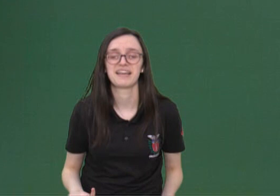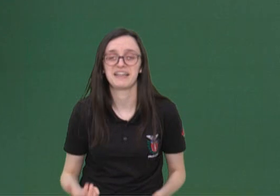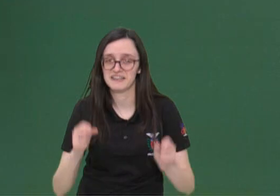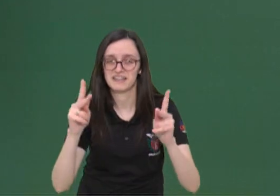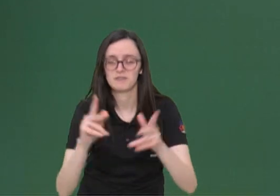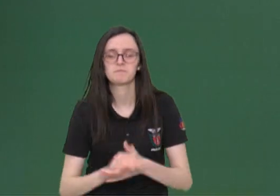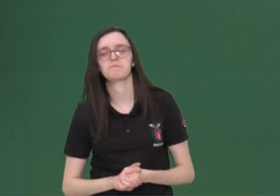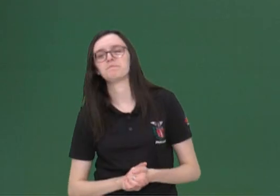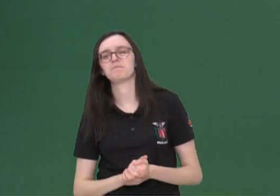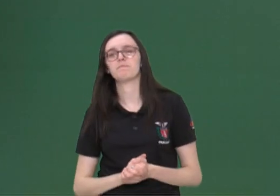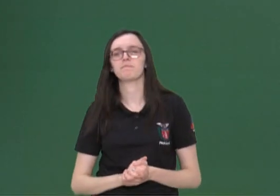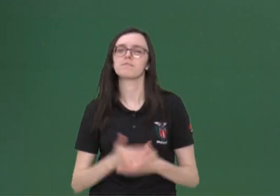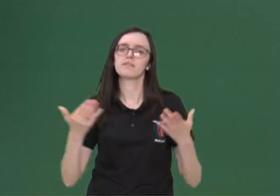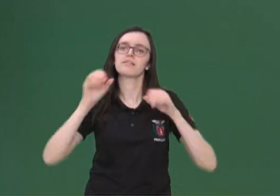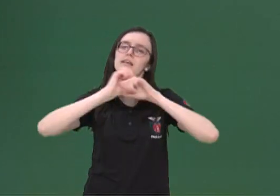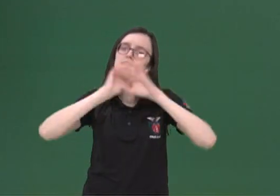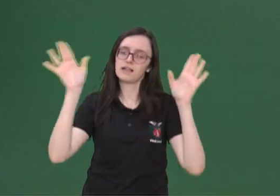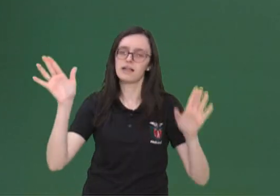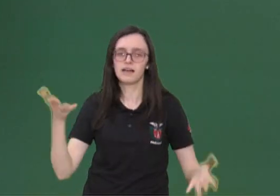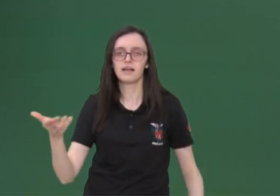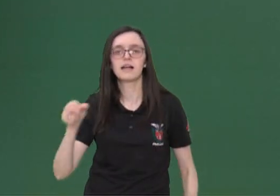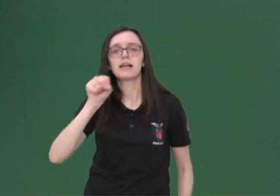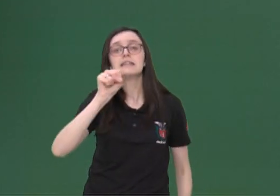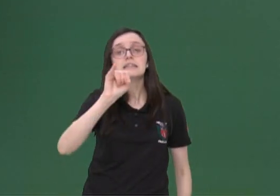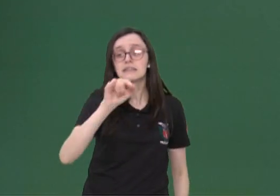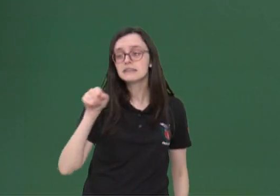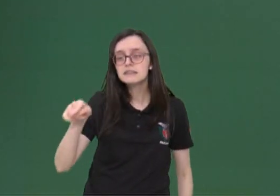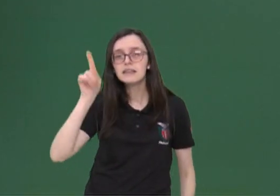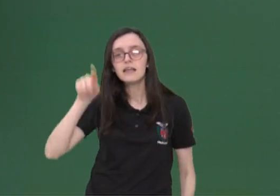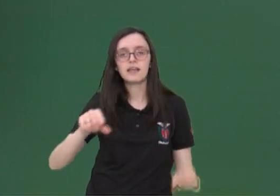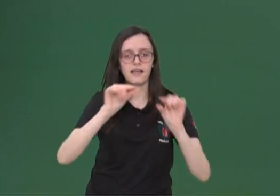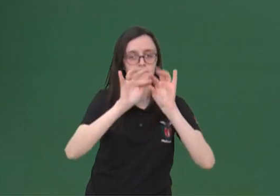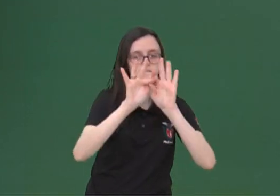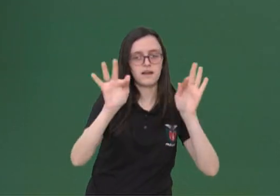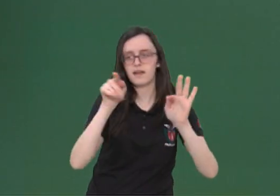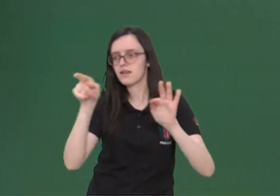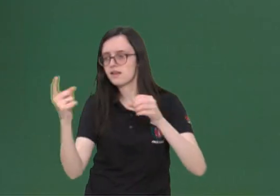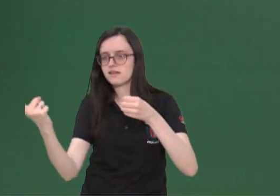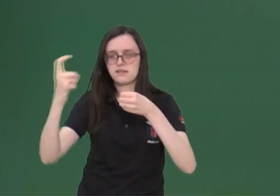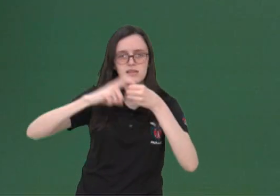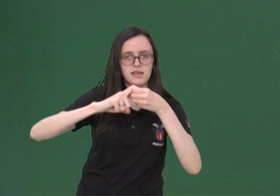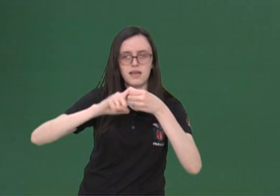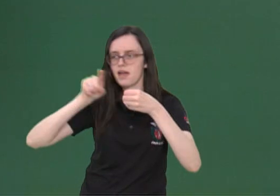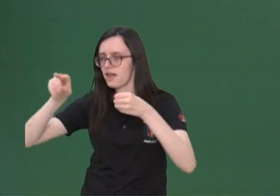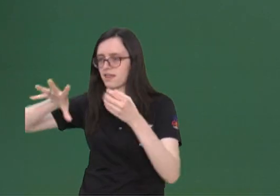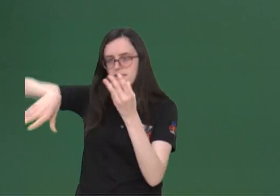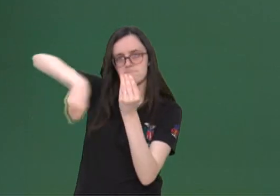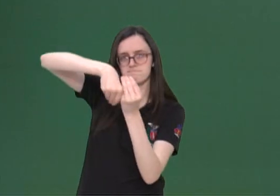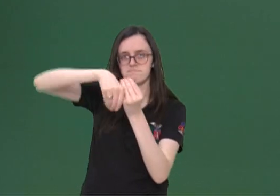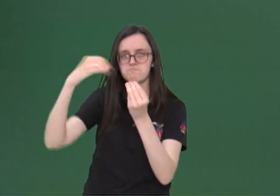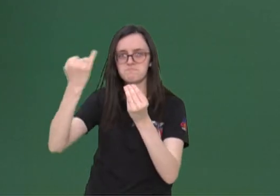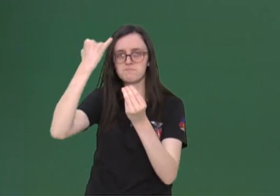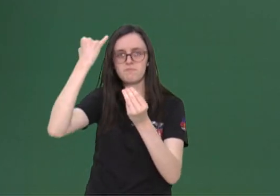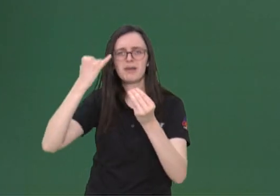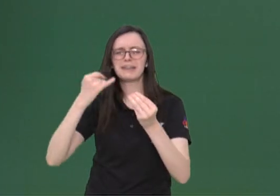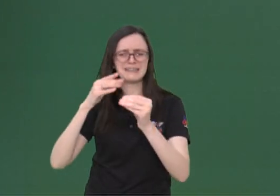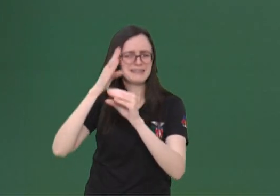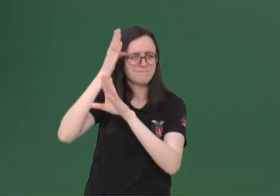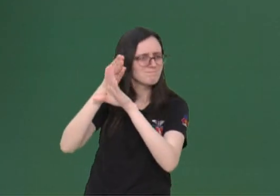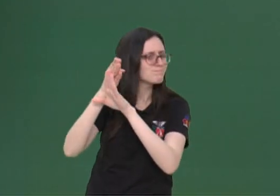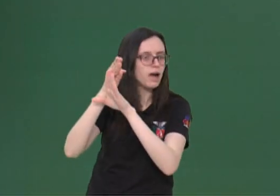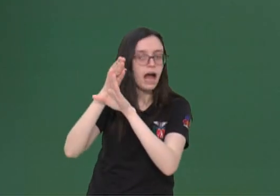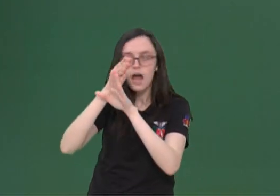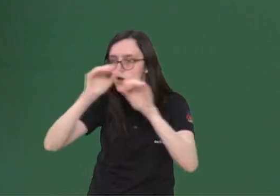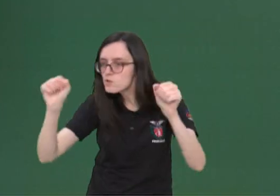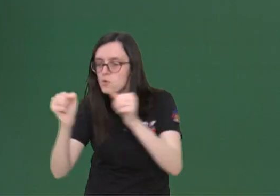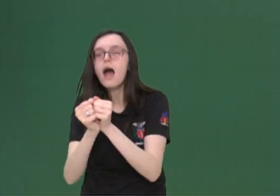ok? Então, claro que se essa oração depende dessa, essa complementa aquela e assim por diante, né? Eu tenho